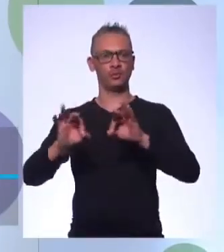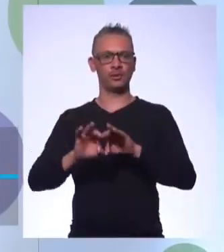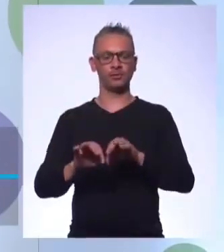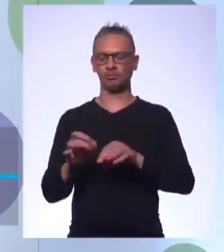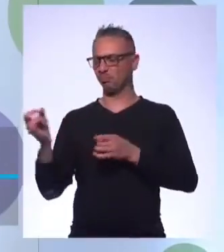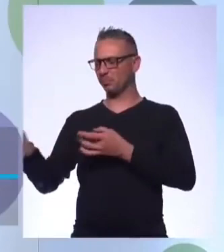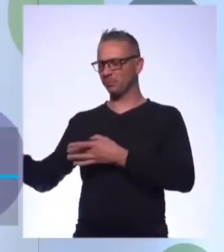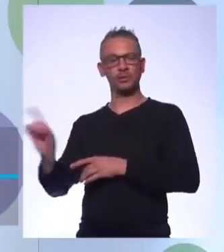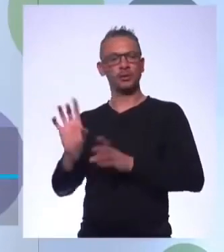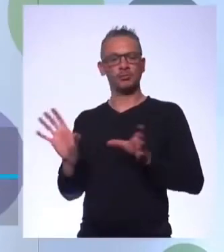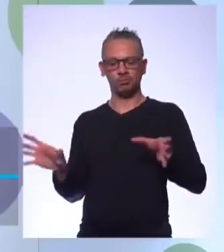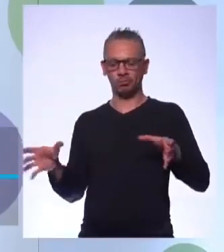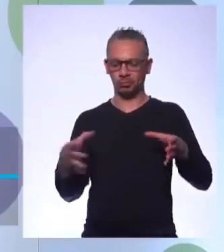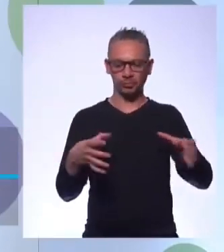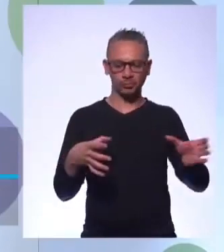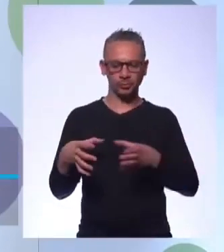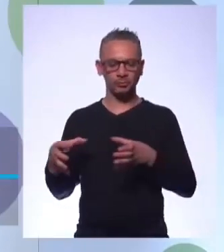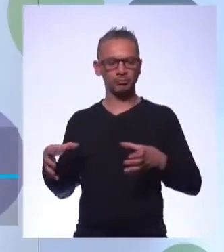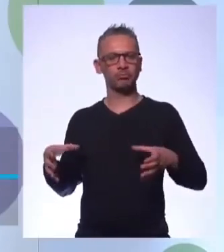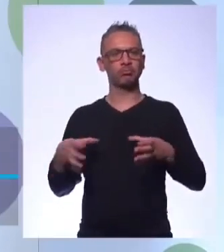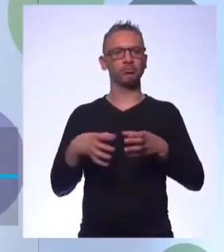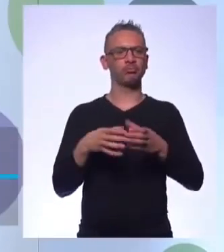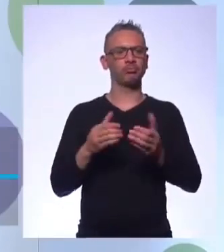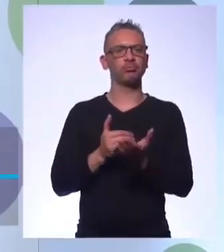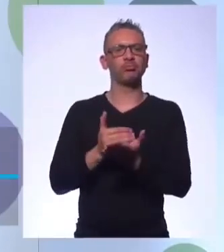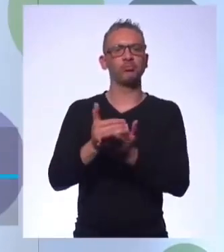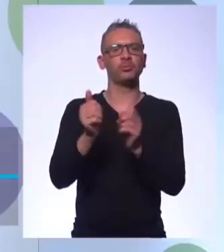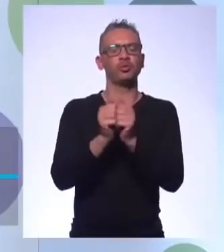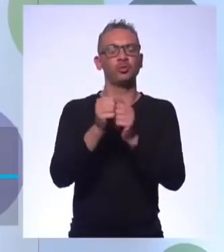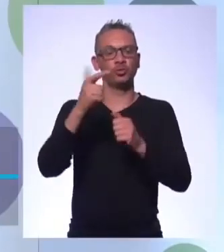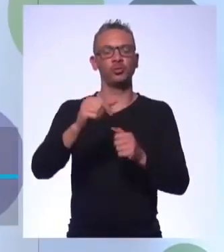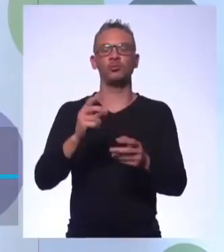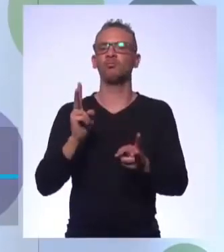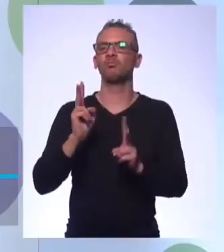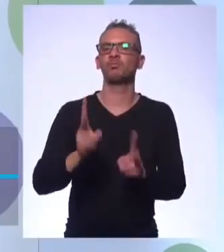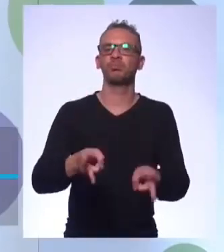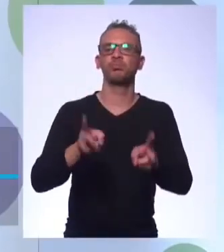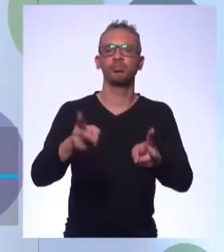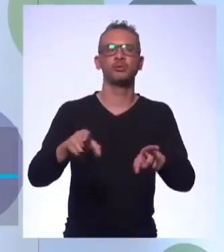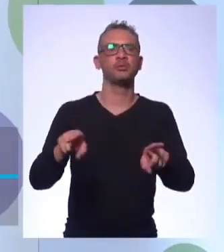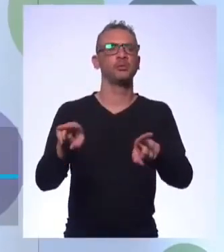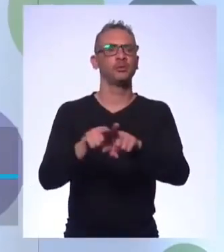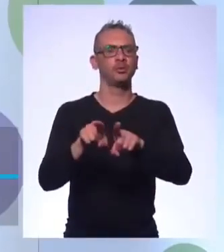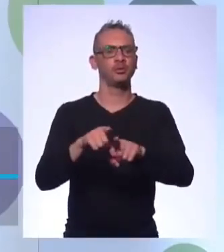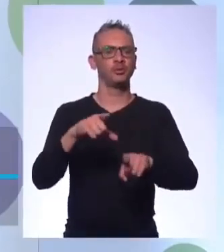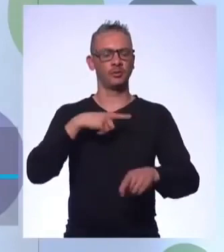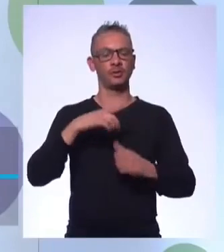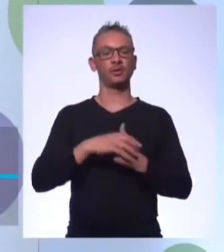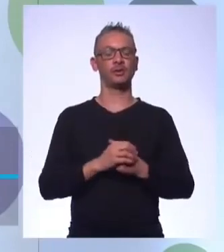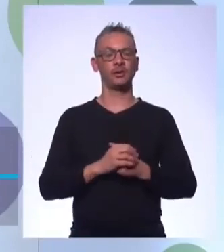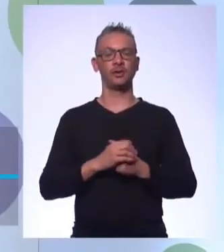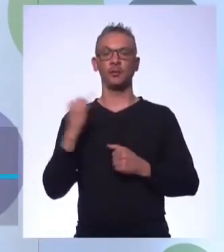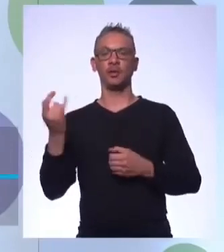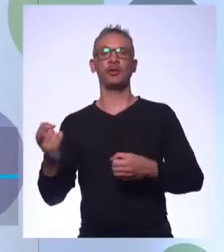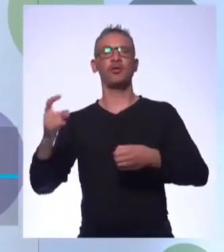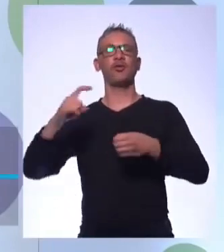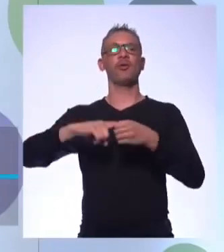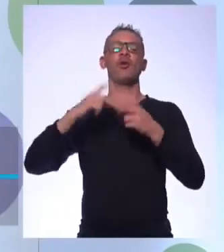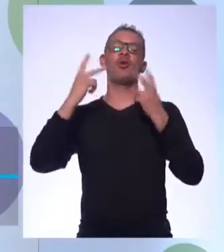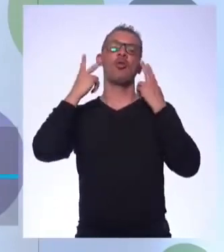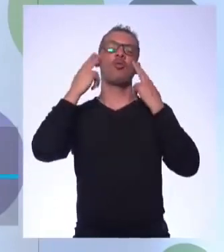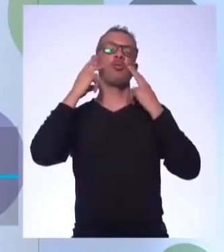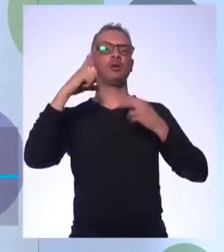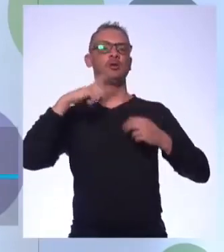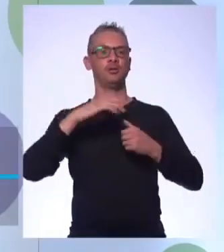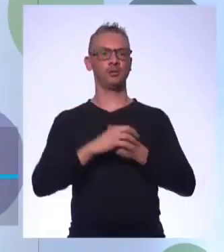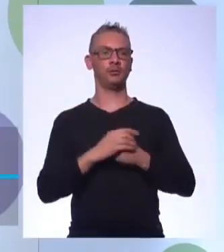tentar remontar ali o que Persistir. Isso que a gente perdeu. Isso, está restabelecer, recomeçar, resistir.